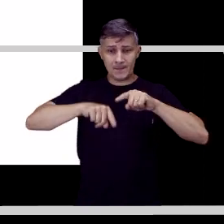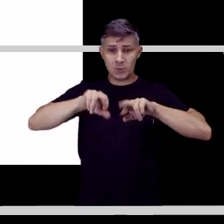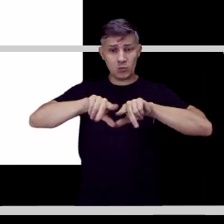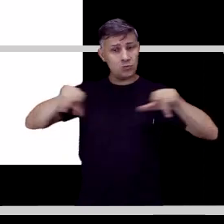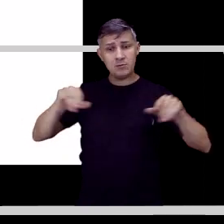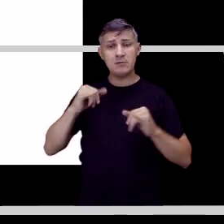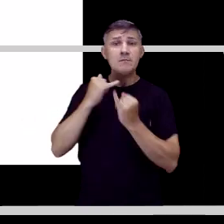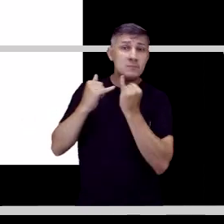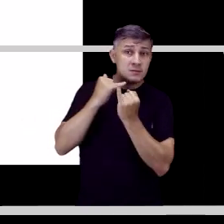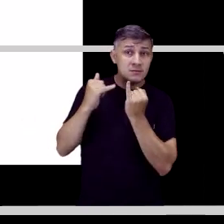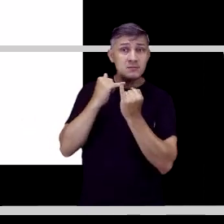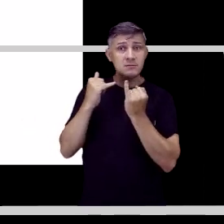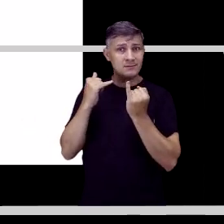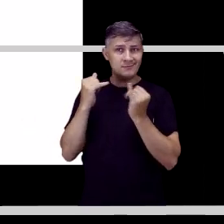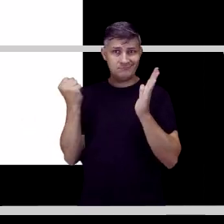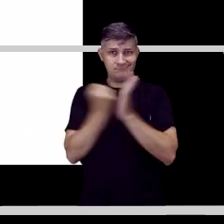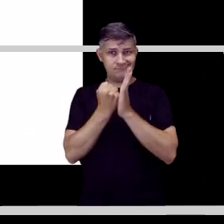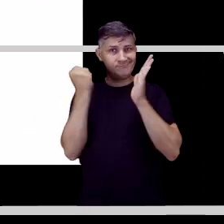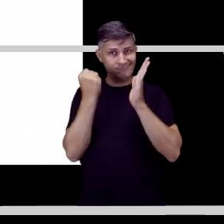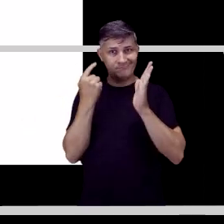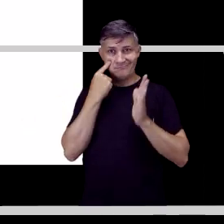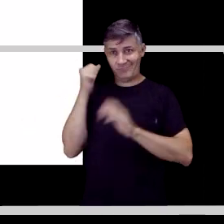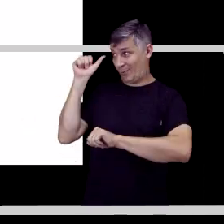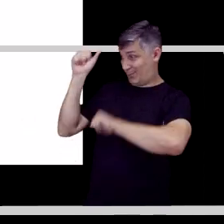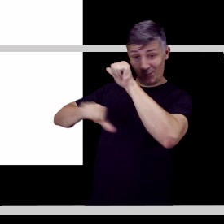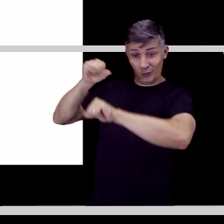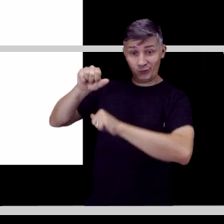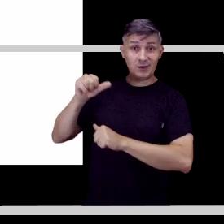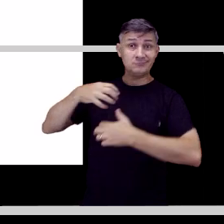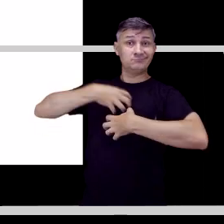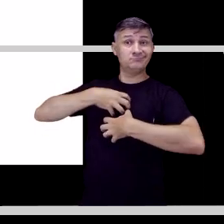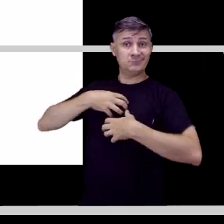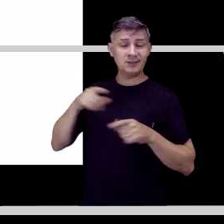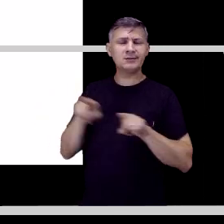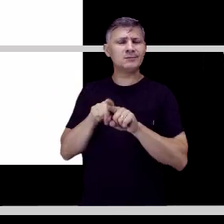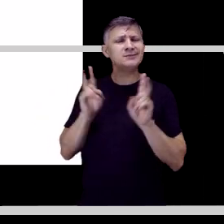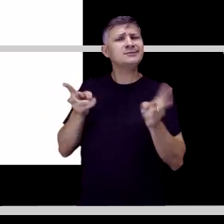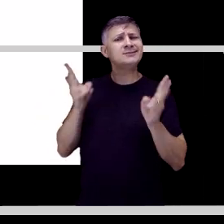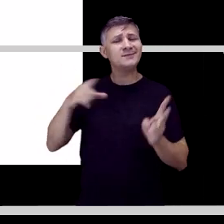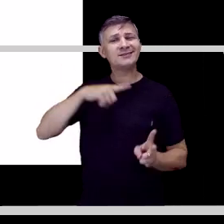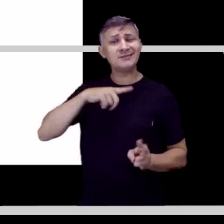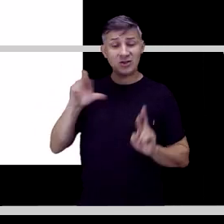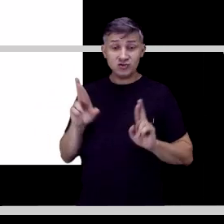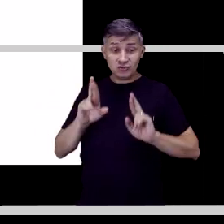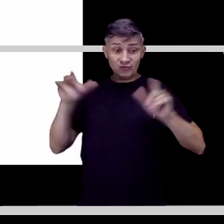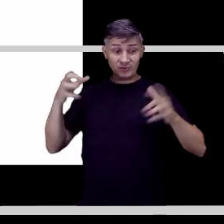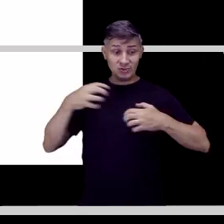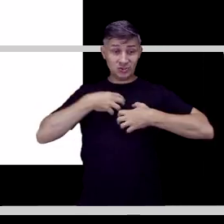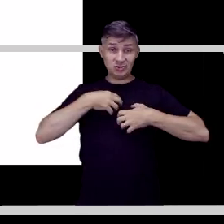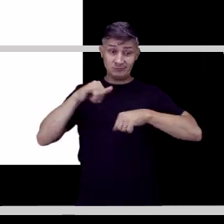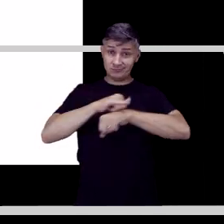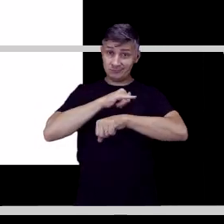elemento muito marcante, né, que muda a espacialidade e sempre com essa distinção, né,